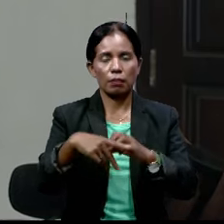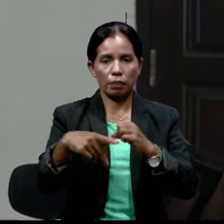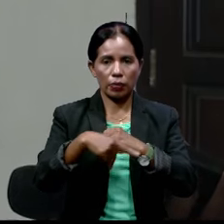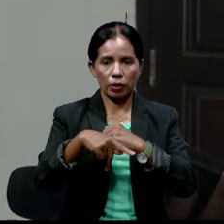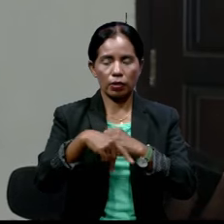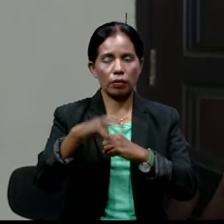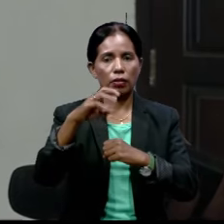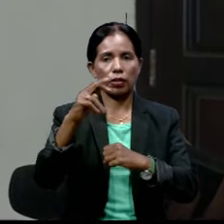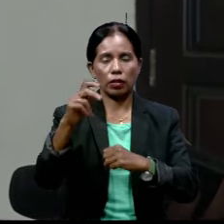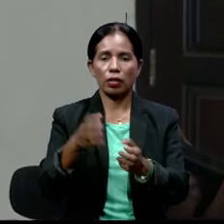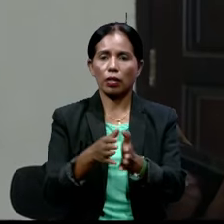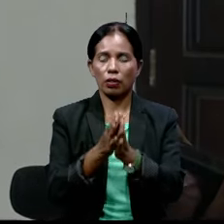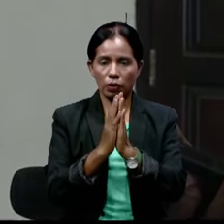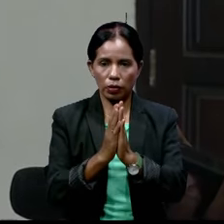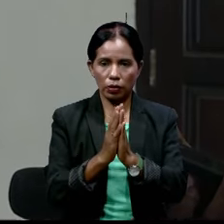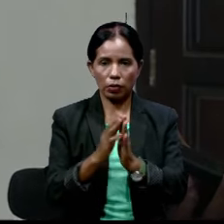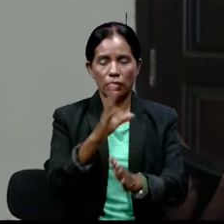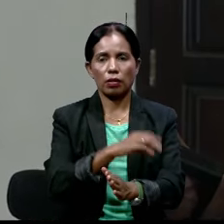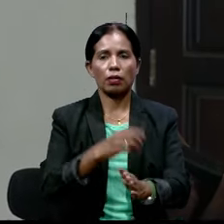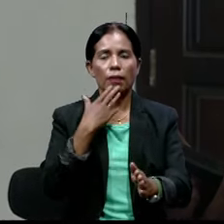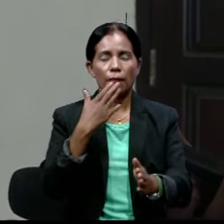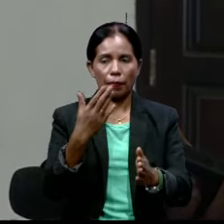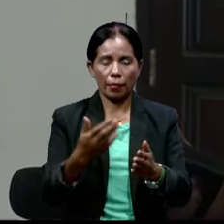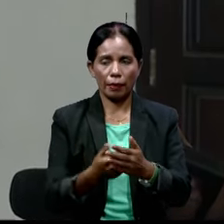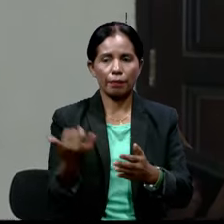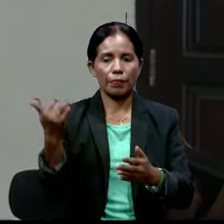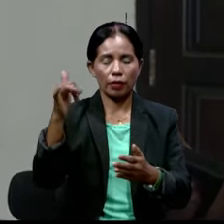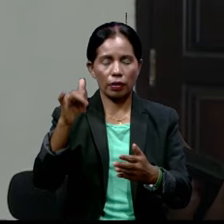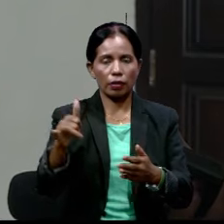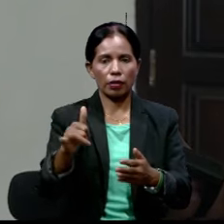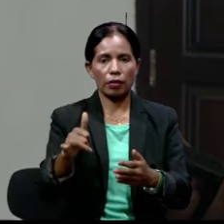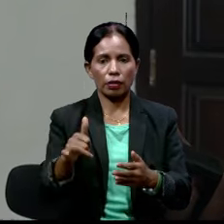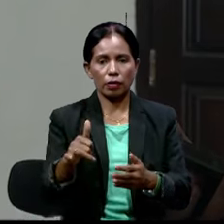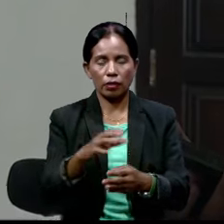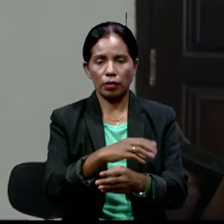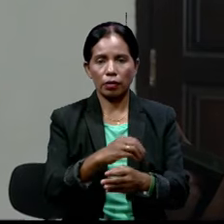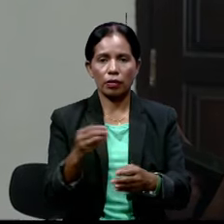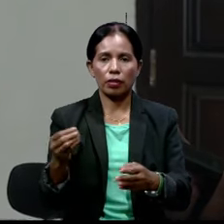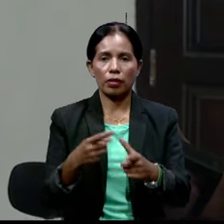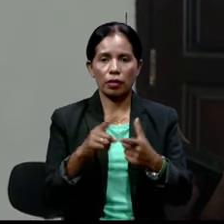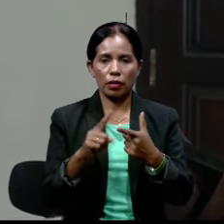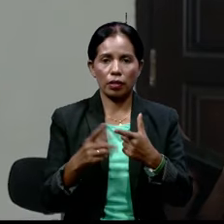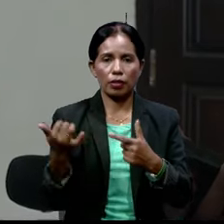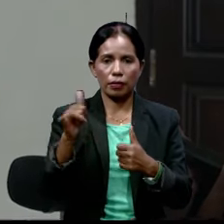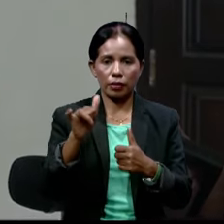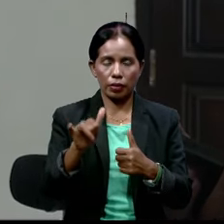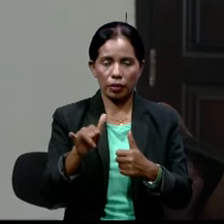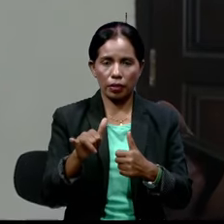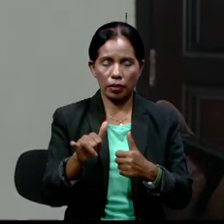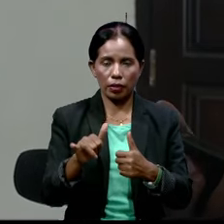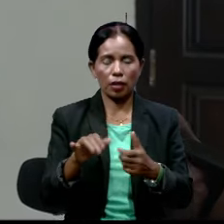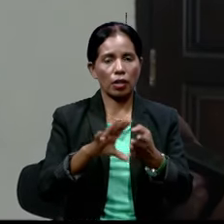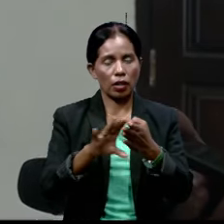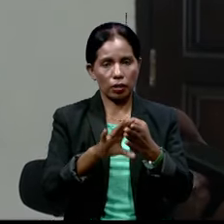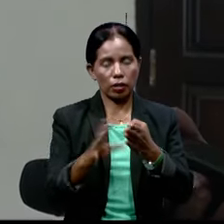se a posição ser ratama na Sira e na Sira Ninha, mecanismo vai ser ralo e tá bom para o Ministro da Saúde, mas até ralo